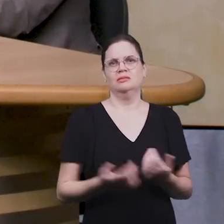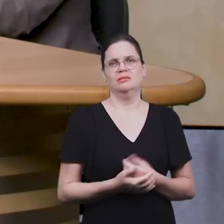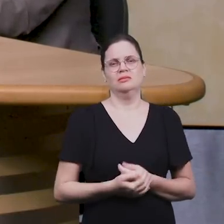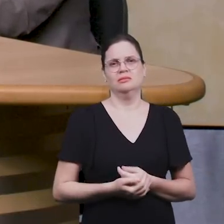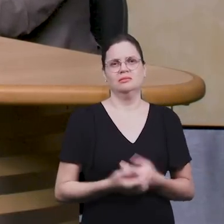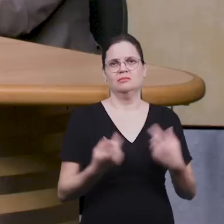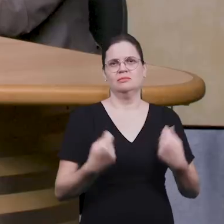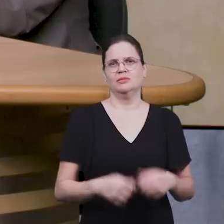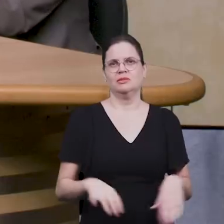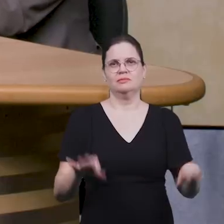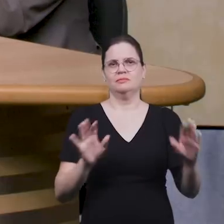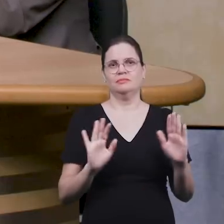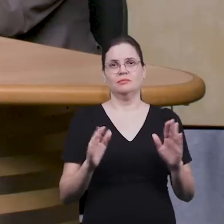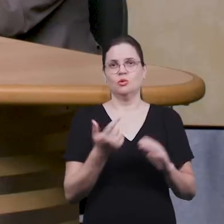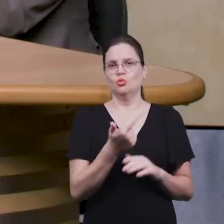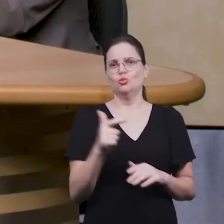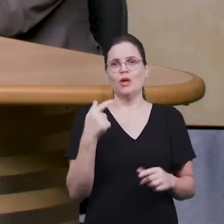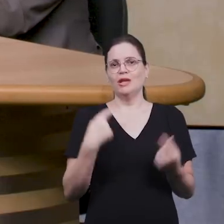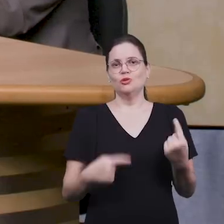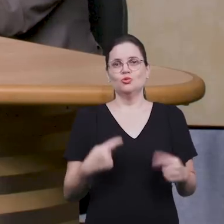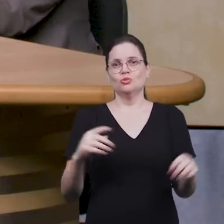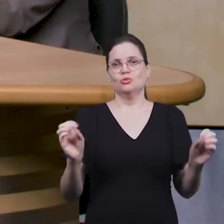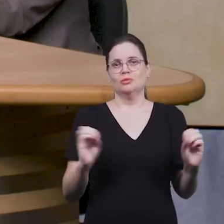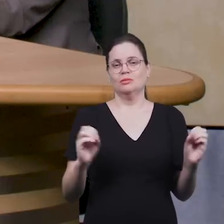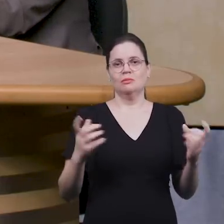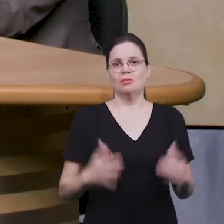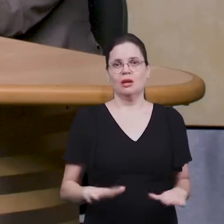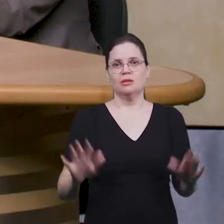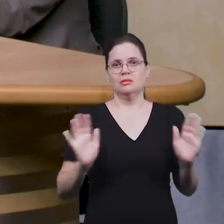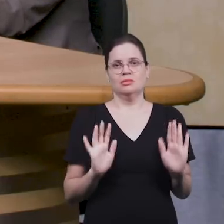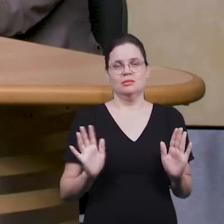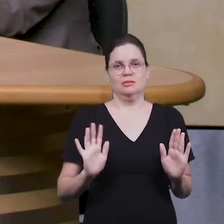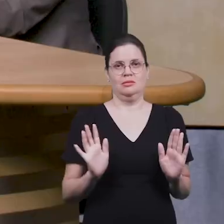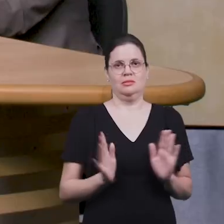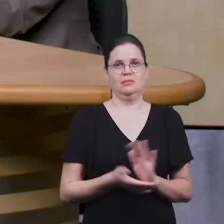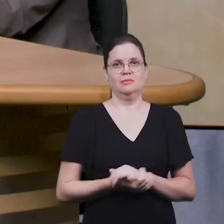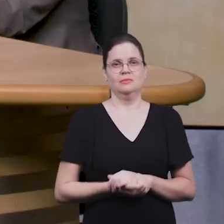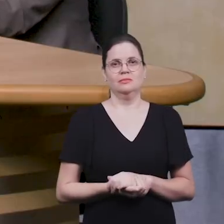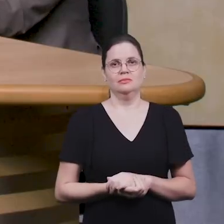assunto. Não há discussão